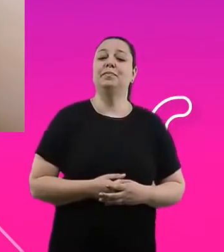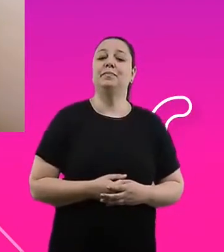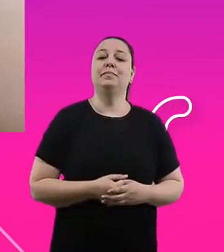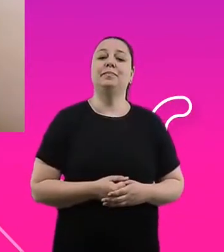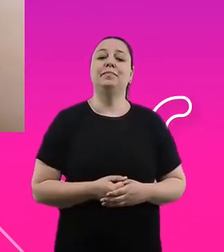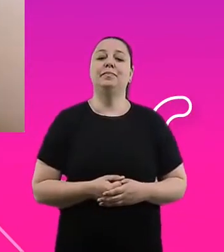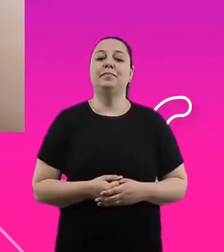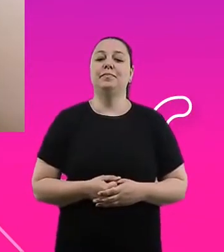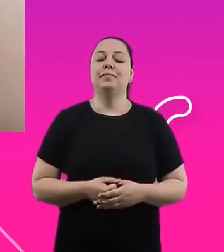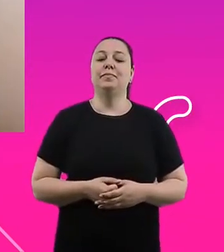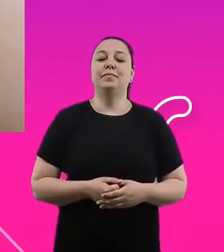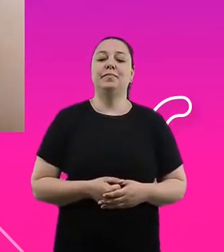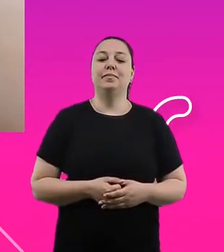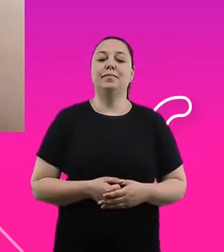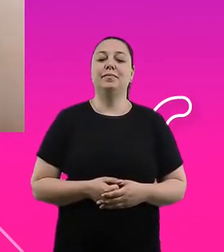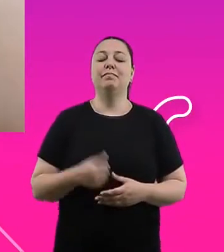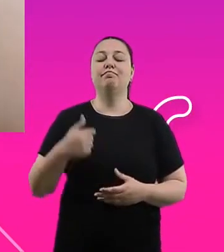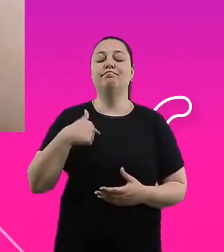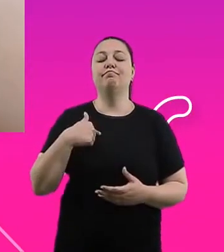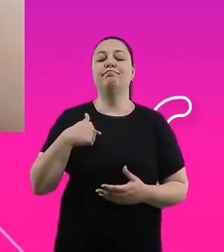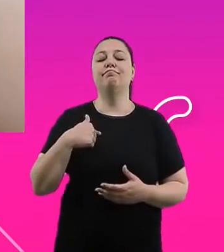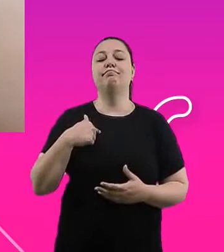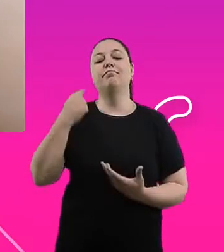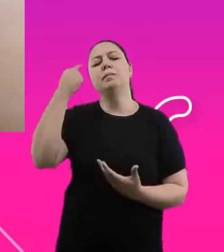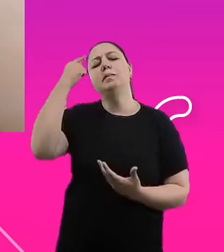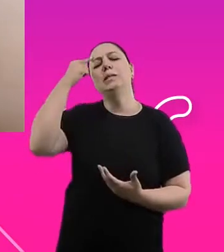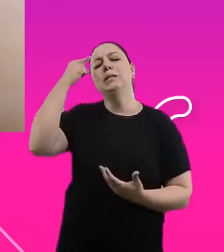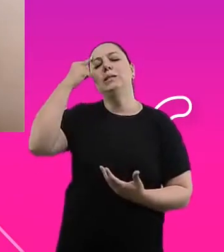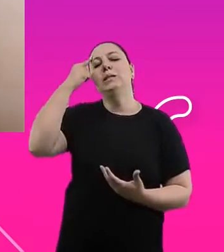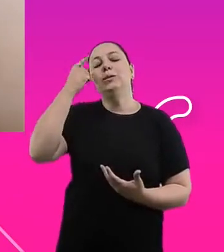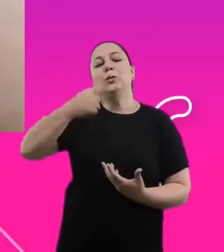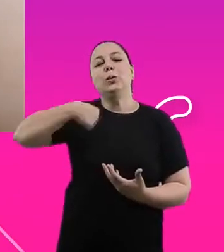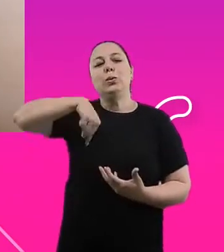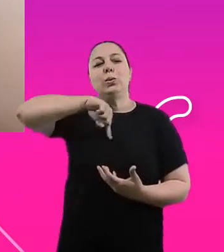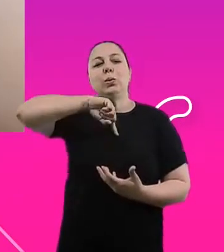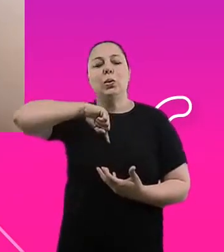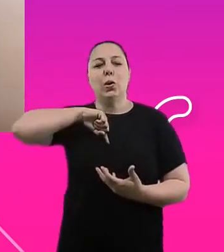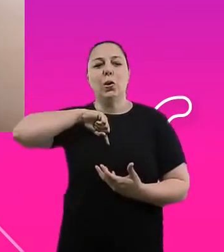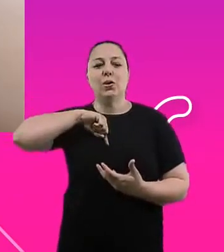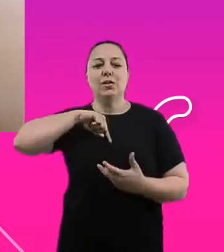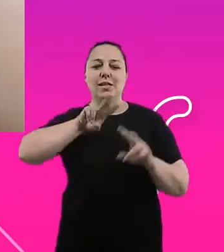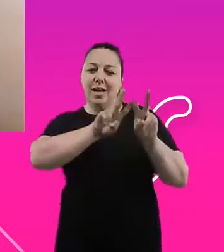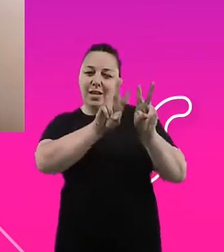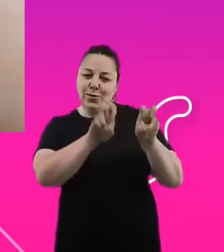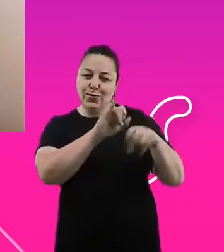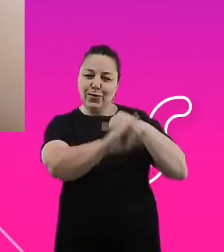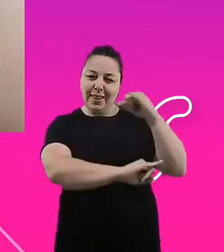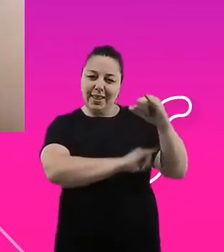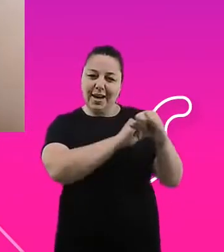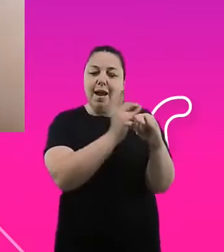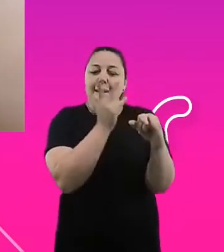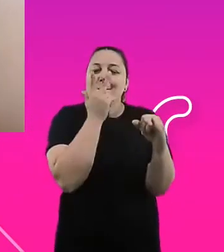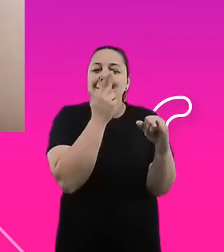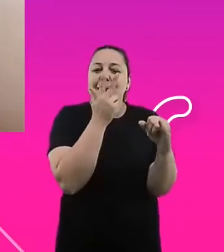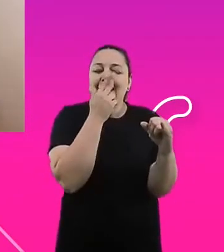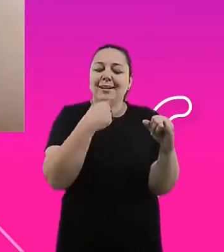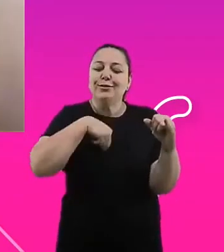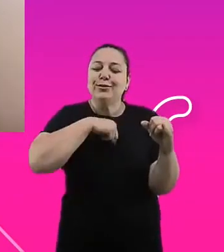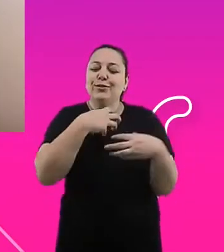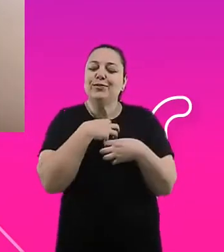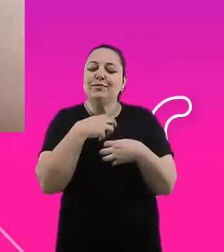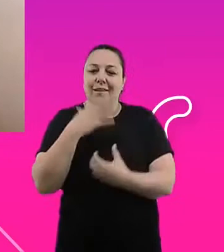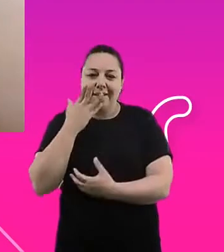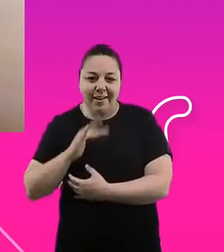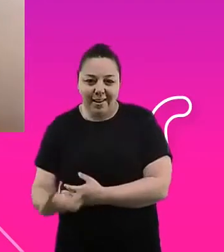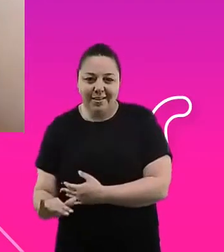E eu fiquei pensando como a gente ainda é muito criança nesse rolê da internet, né? Assim, como se a gente parar para pensar não só